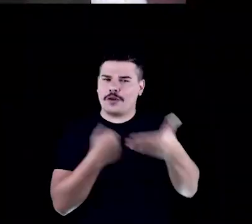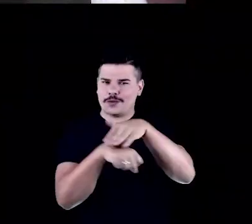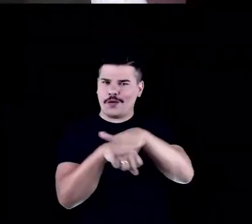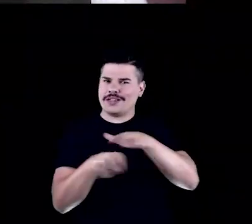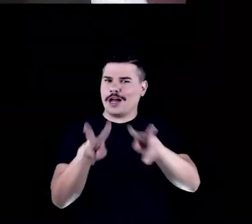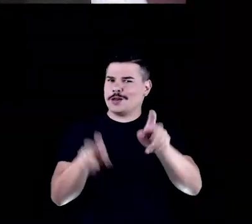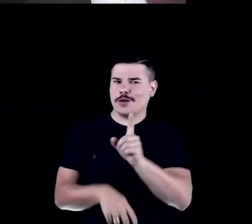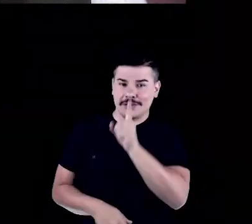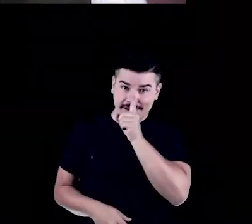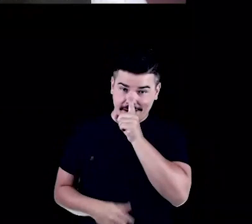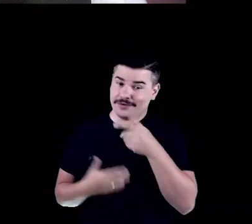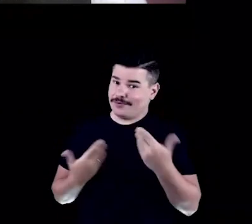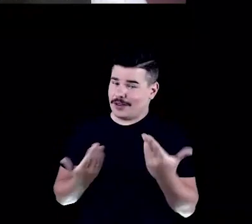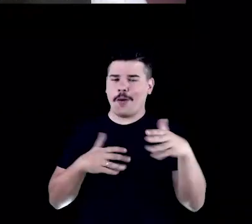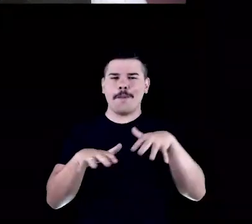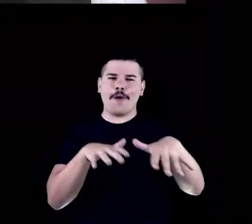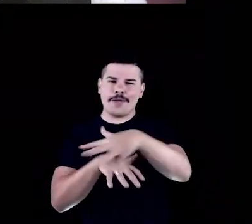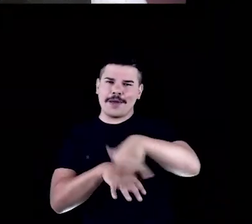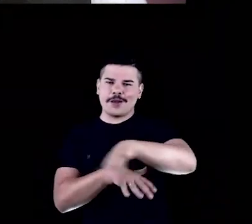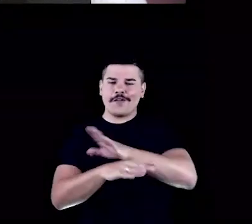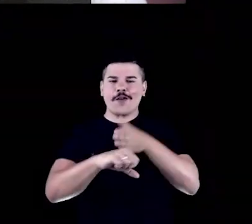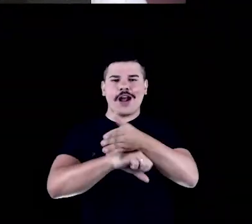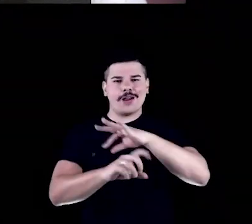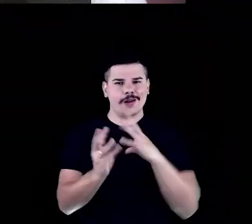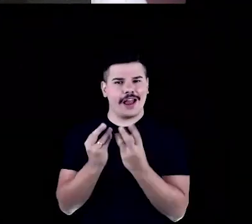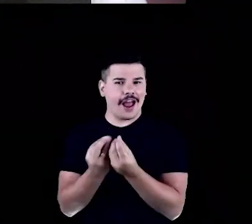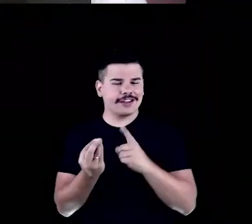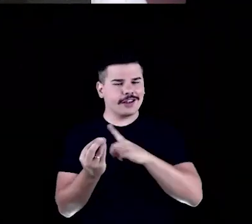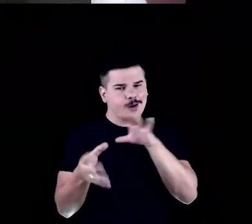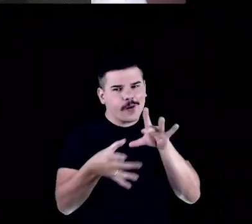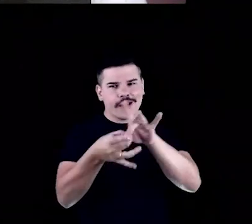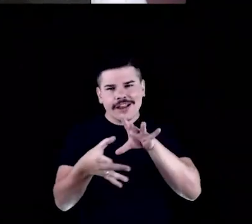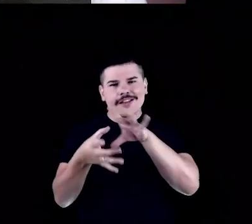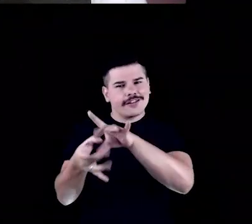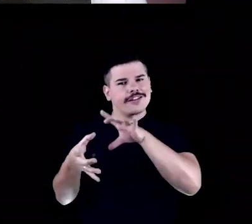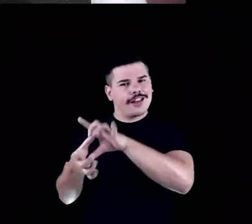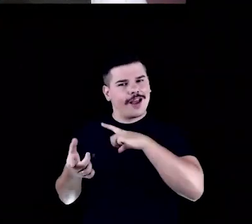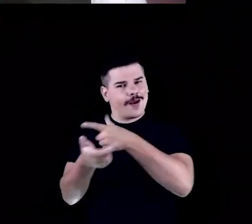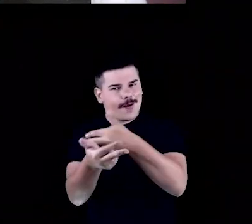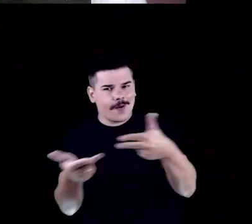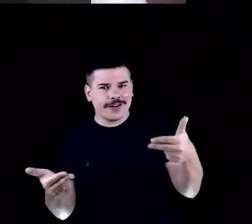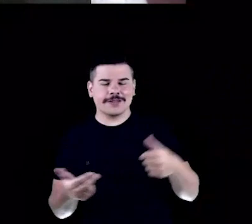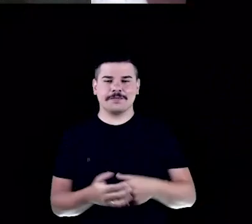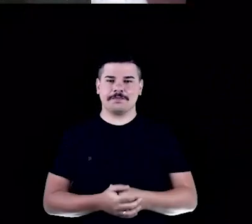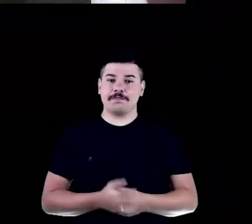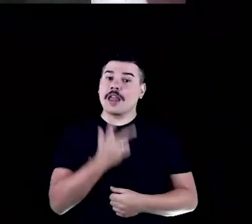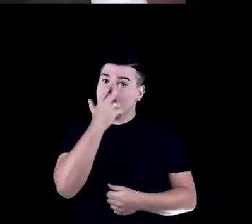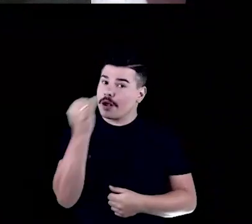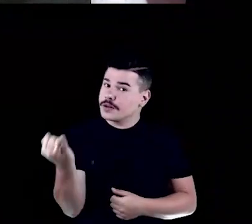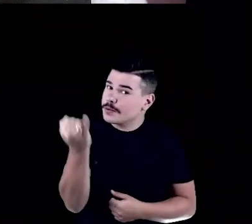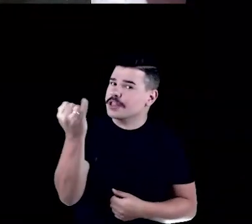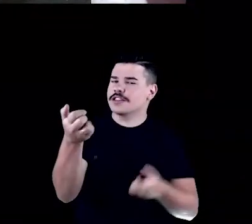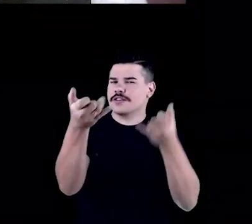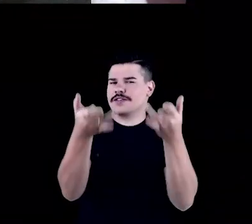silêncio? Então, eu acho que é um pouco do meu movimento dentro da arte, é conectar essas coisas. Eu acho que uma